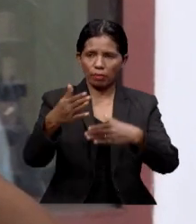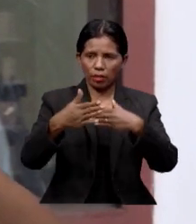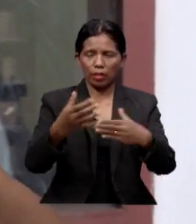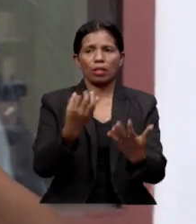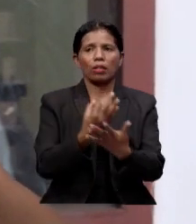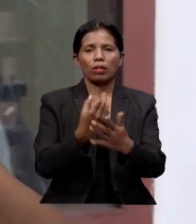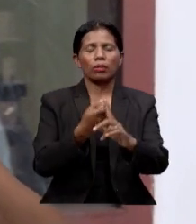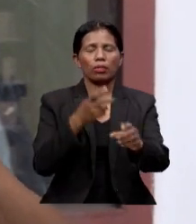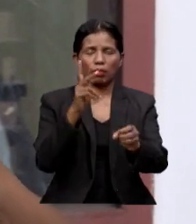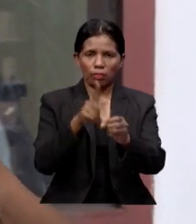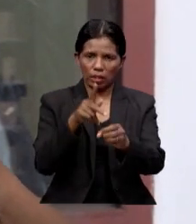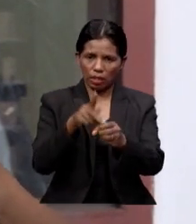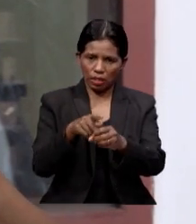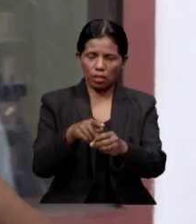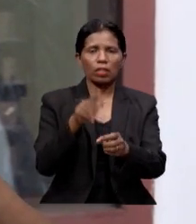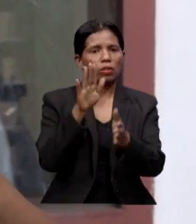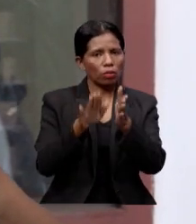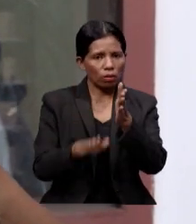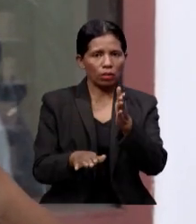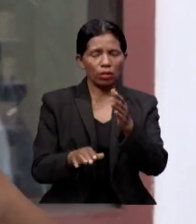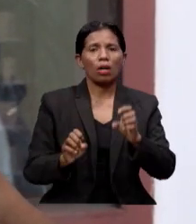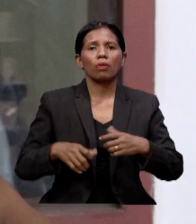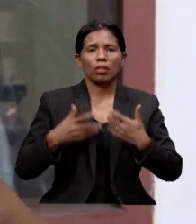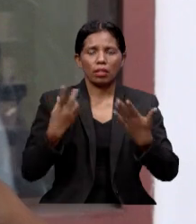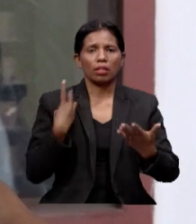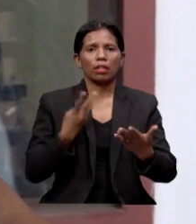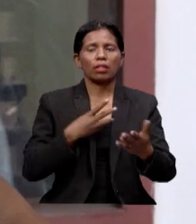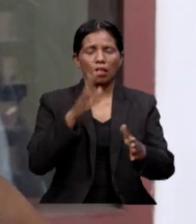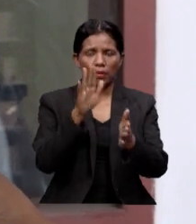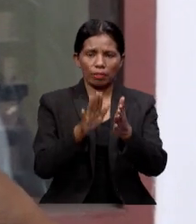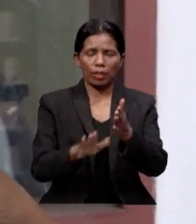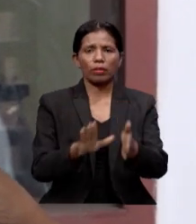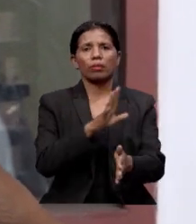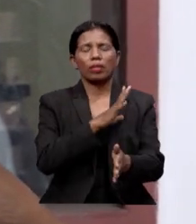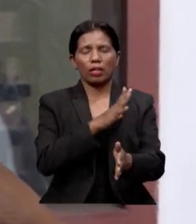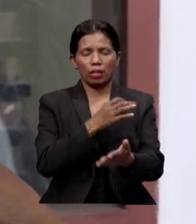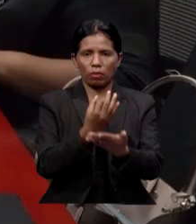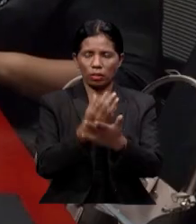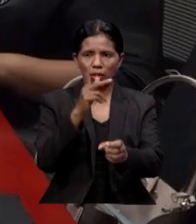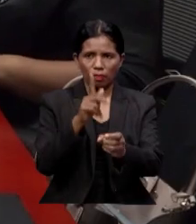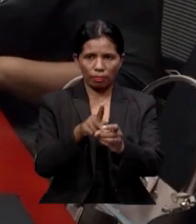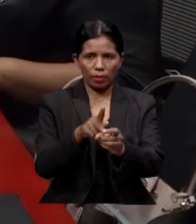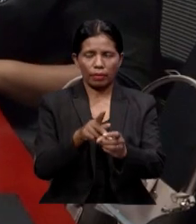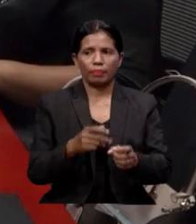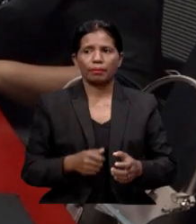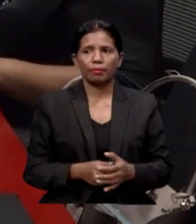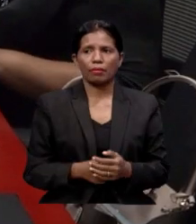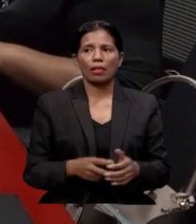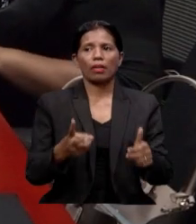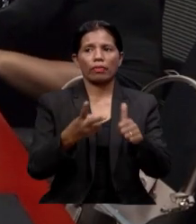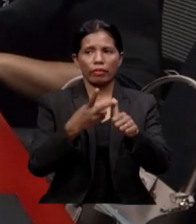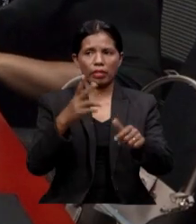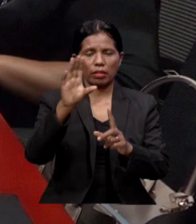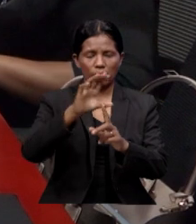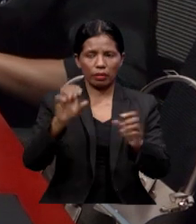se mina o gás, se mirris, e anunciamos que há menos dependência para fontes de rendimento. Vice-chefe de divisão